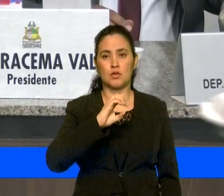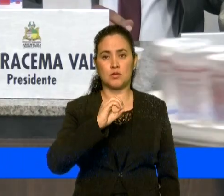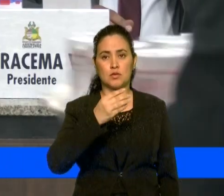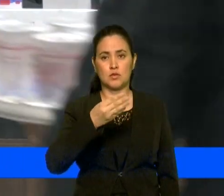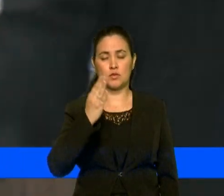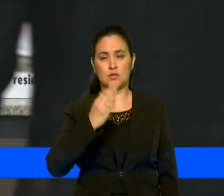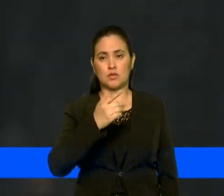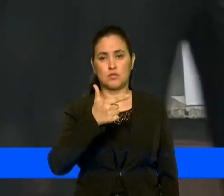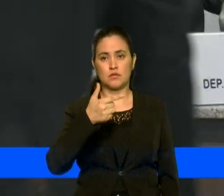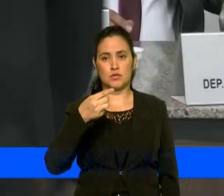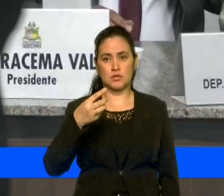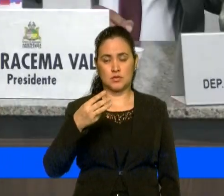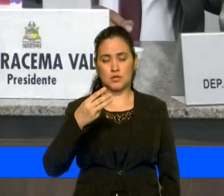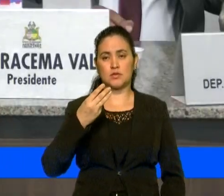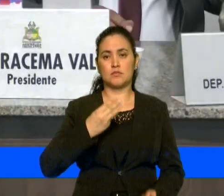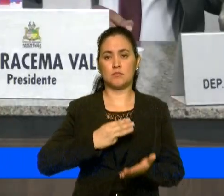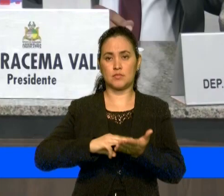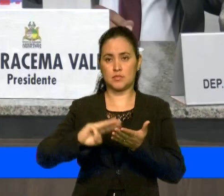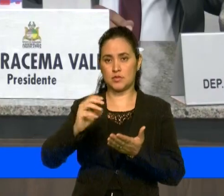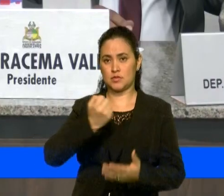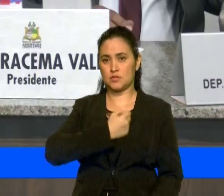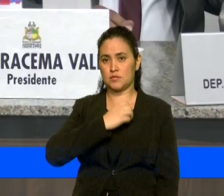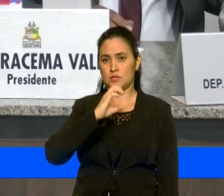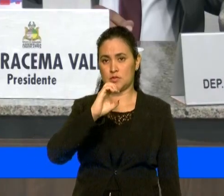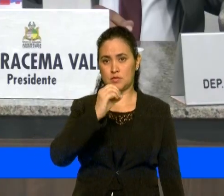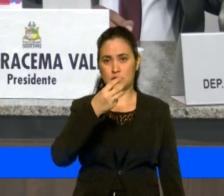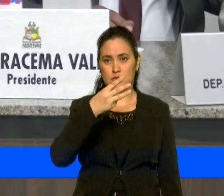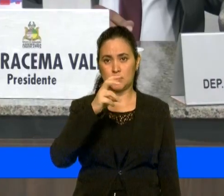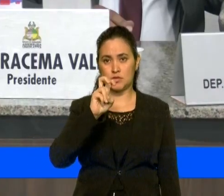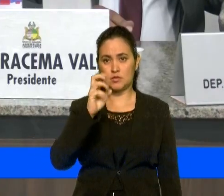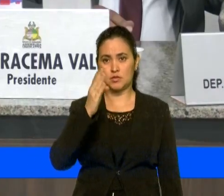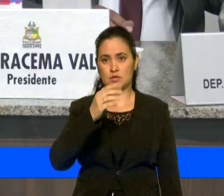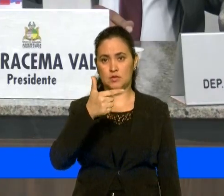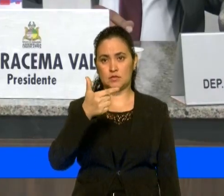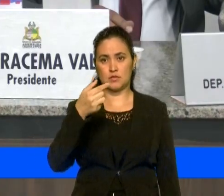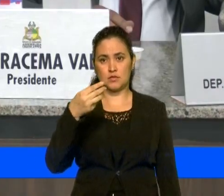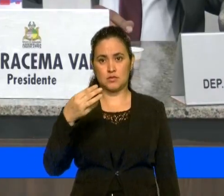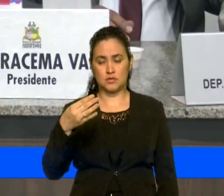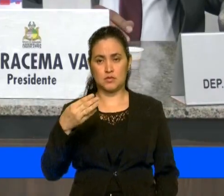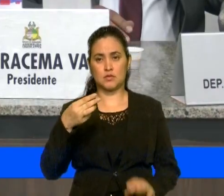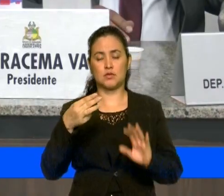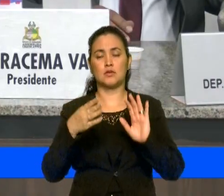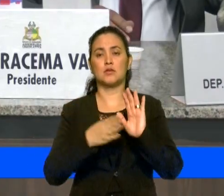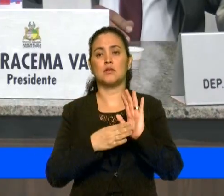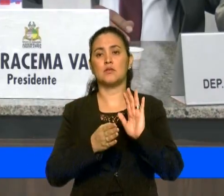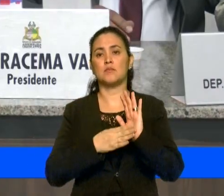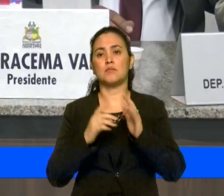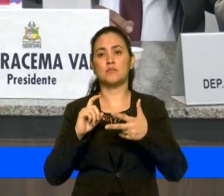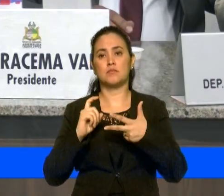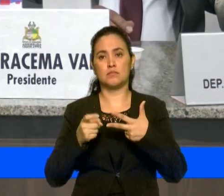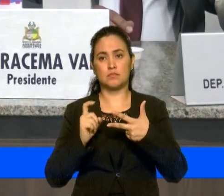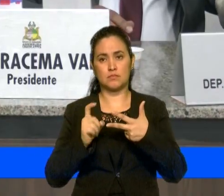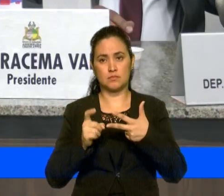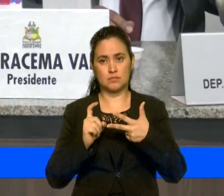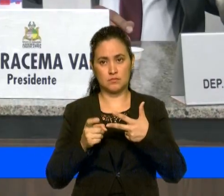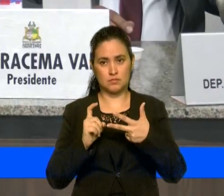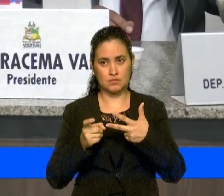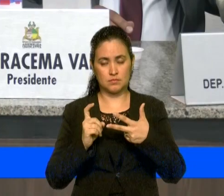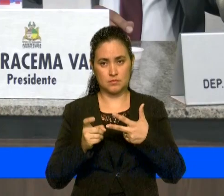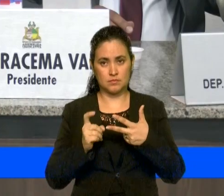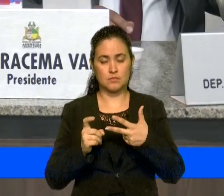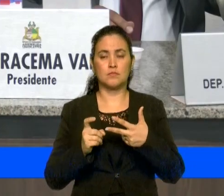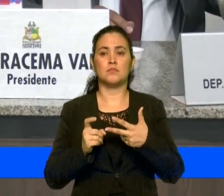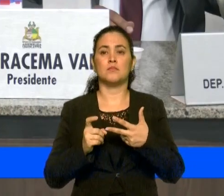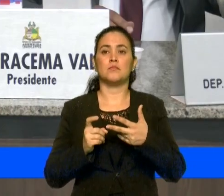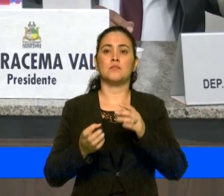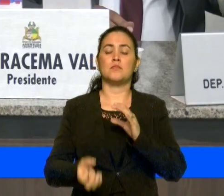2023, mensagem número 035 de 2023, de autoria do Poder Executivo, que dispõe sobre a